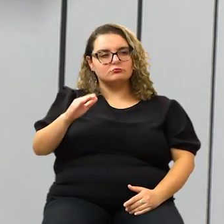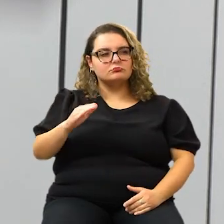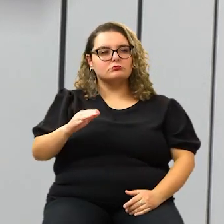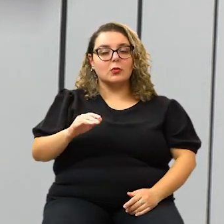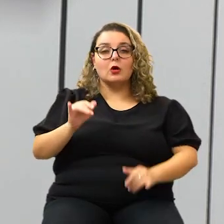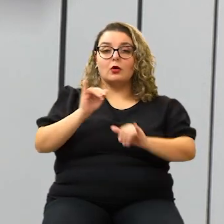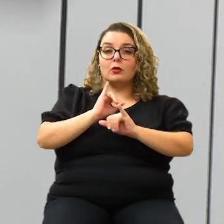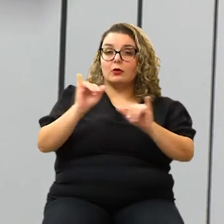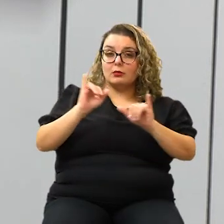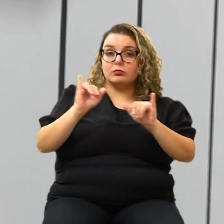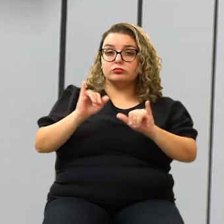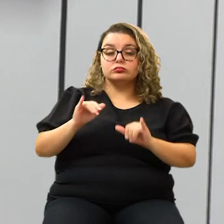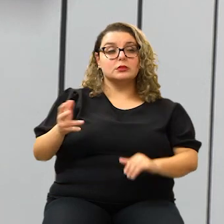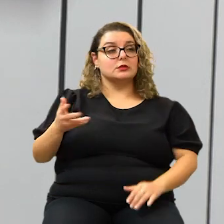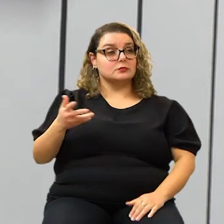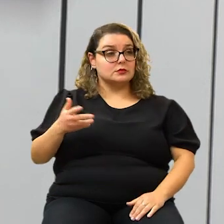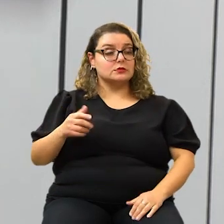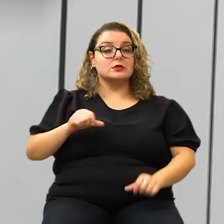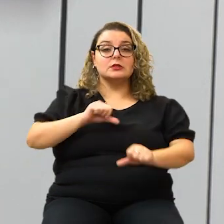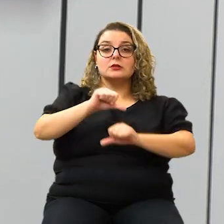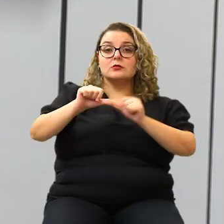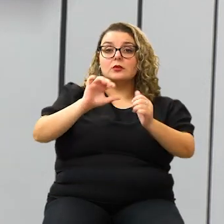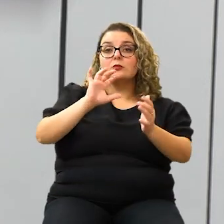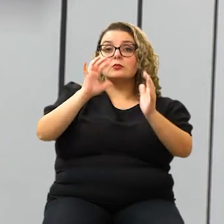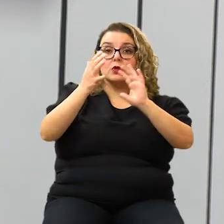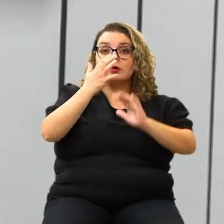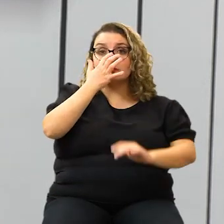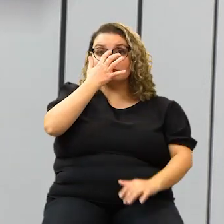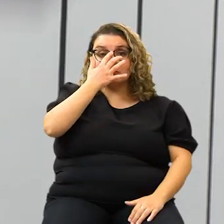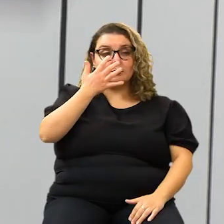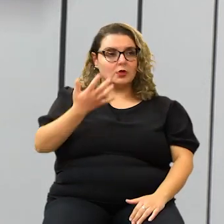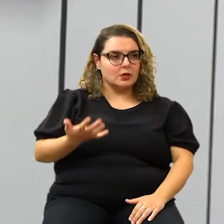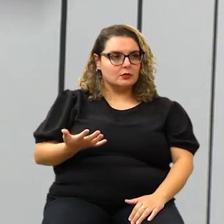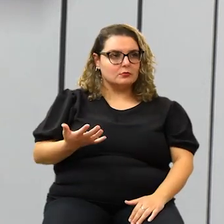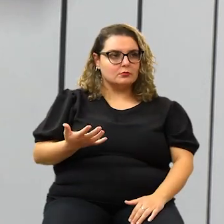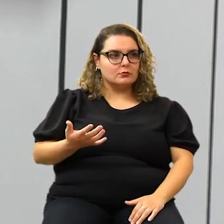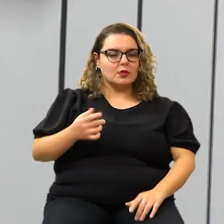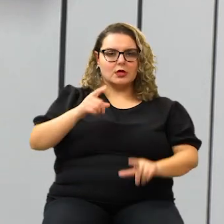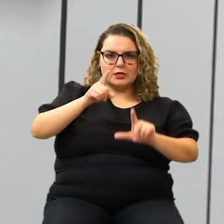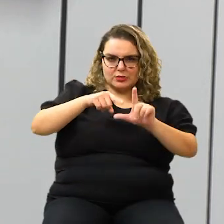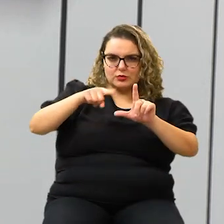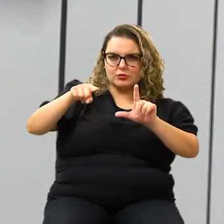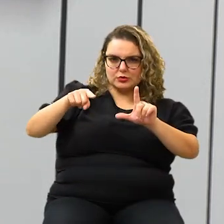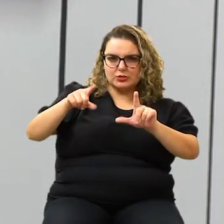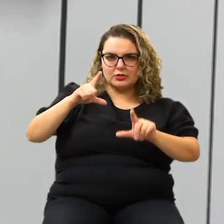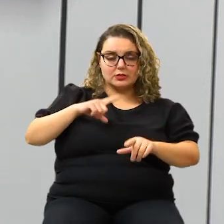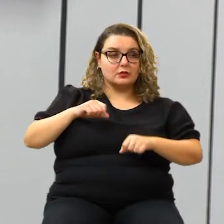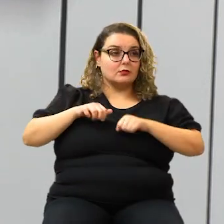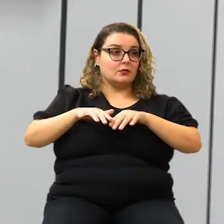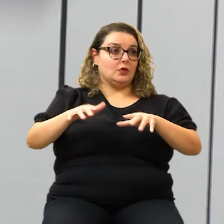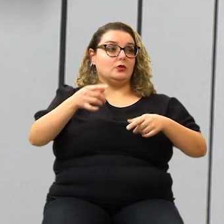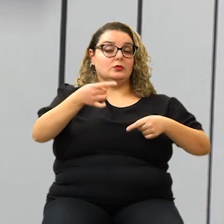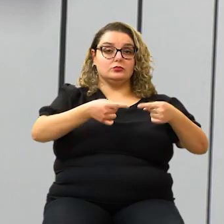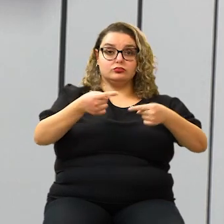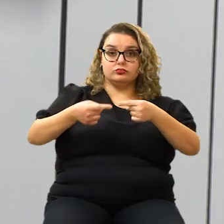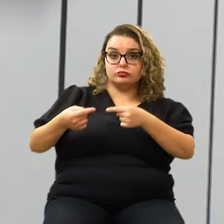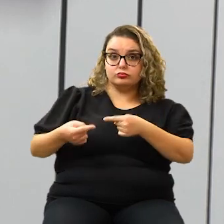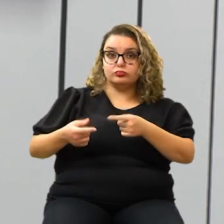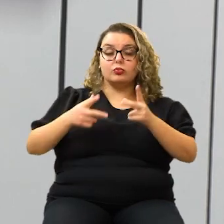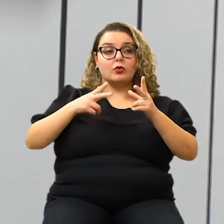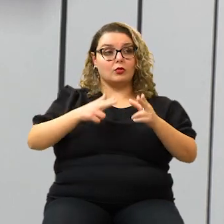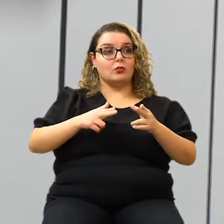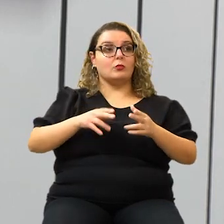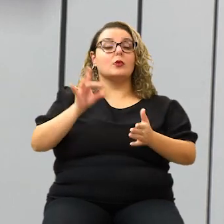sério aviso sobre a aceleração das mudanças climáticas, né? Esse pico tem levado amplos debates